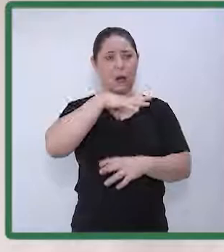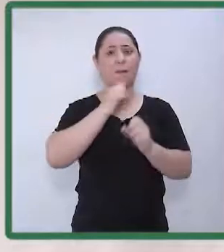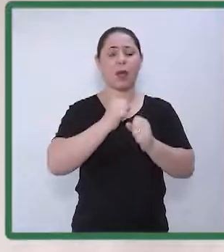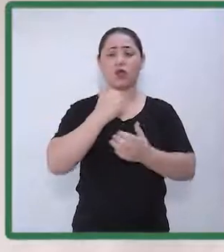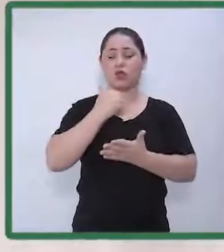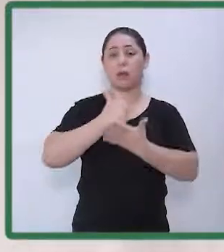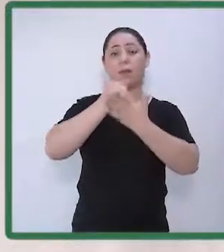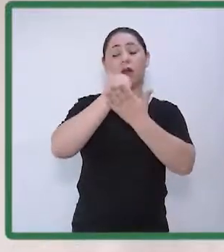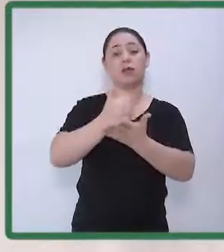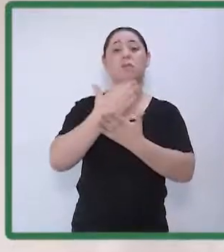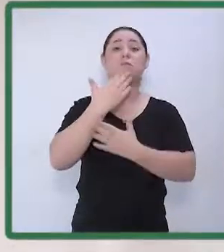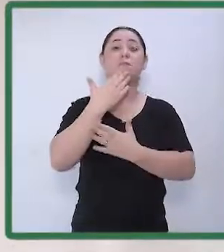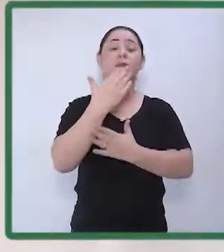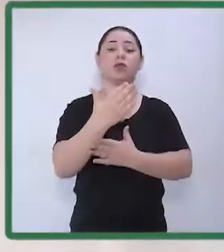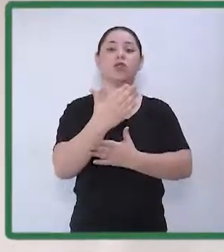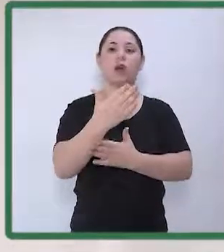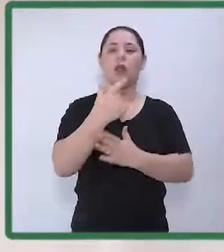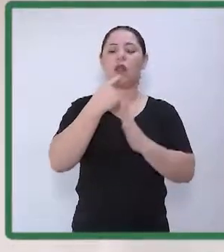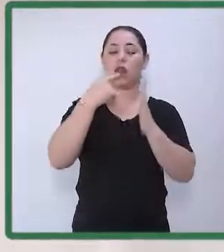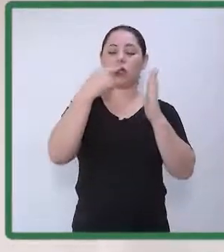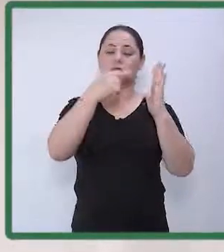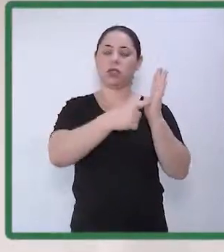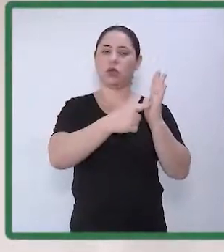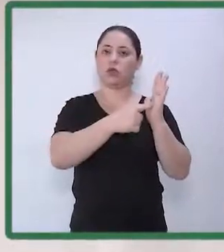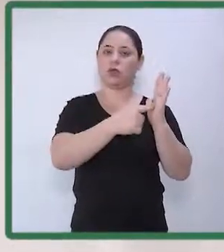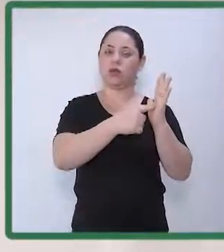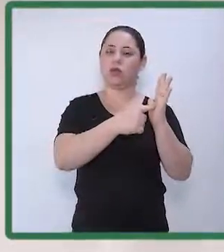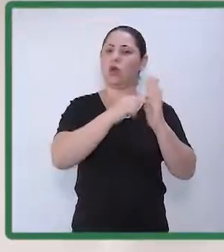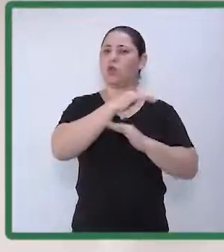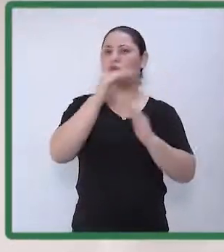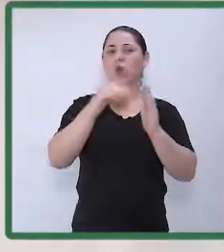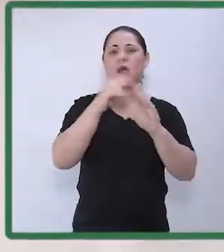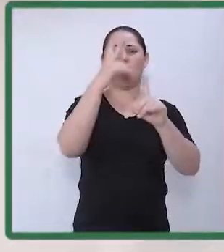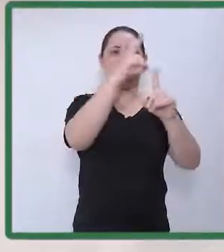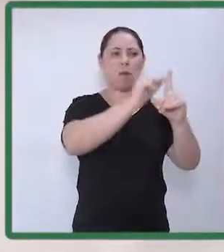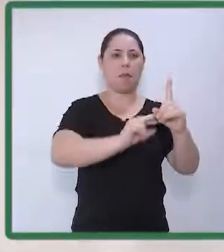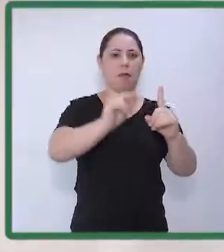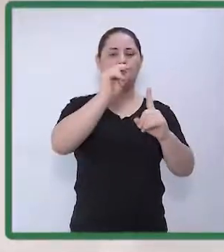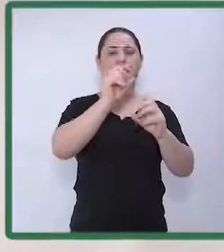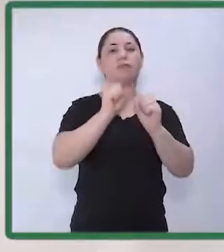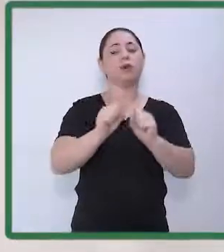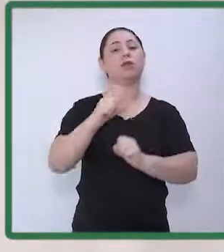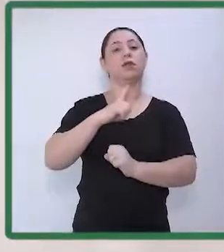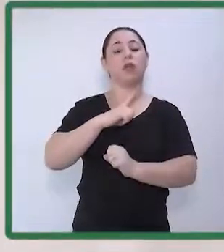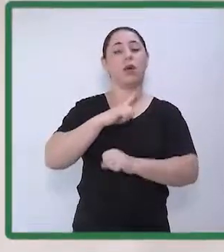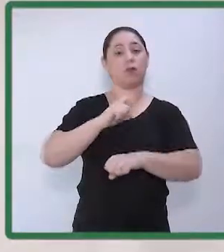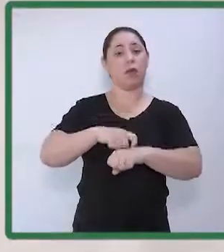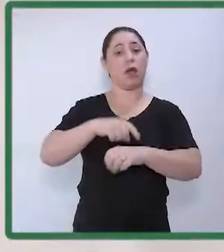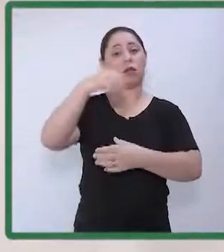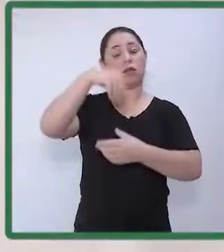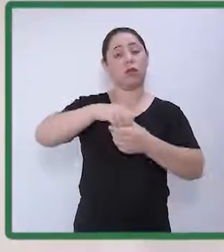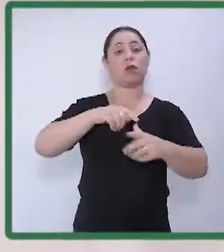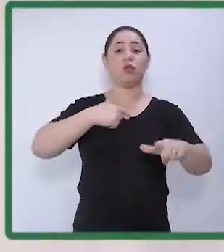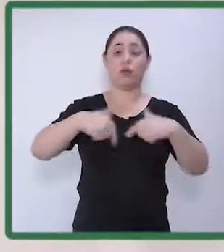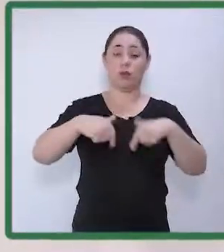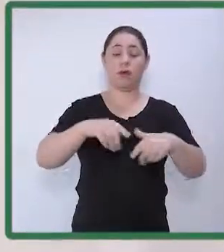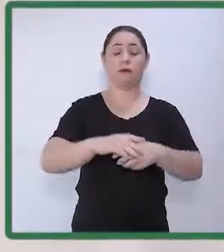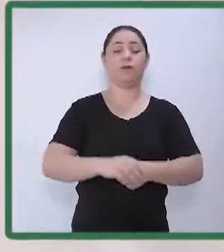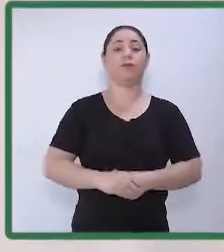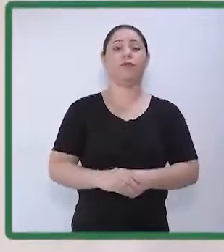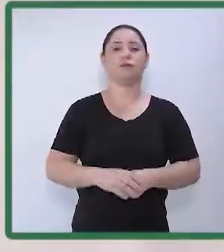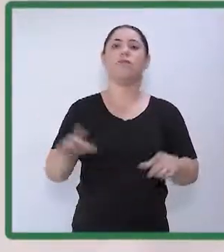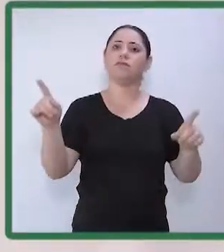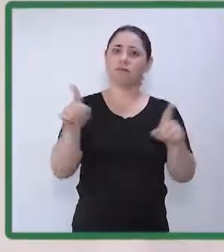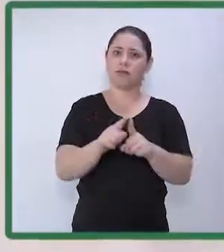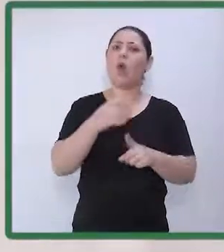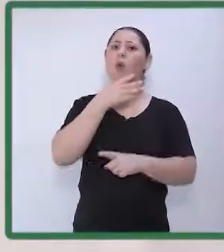violência, elas possam pedir socorro, elas possam denunciar todo e qualquer assédio que elas possam estar recebendo neste